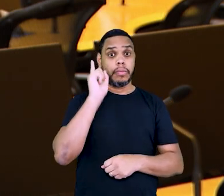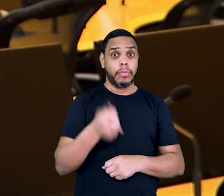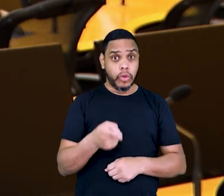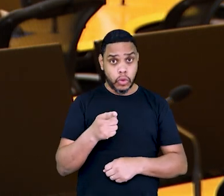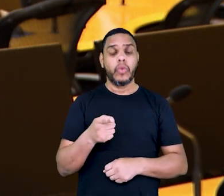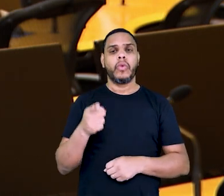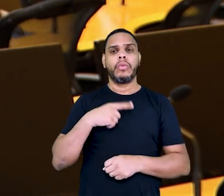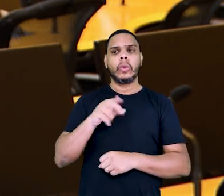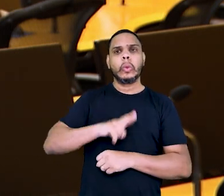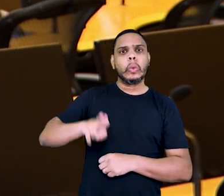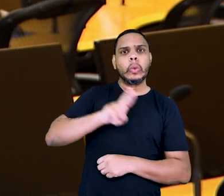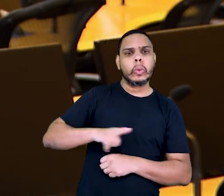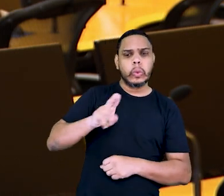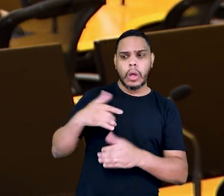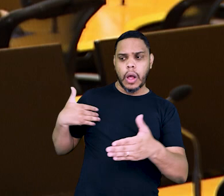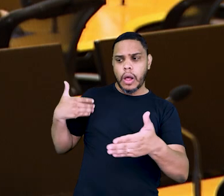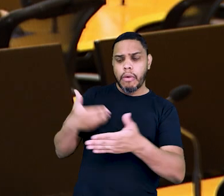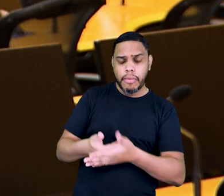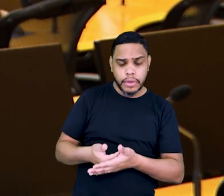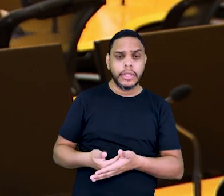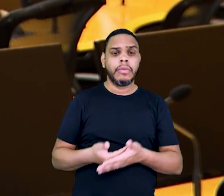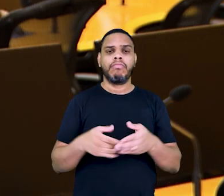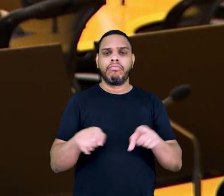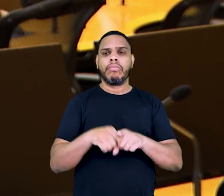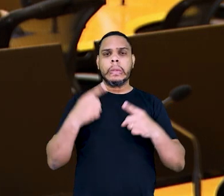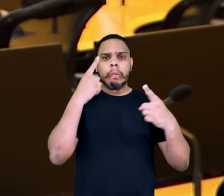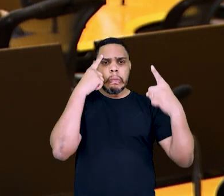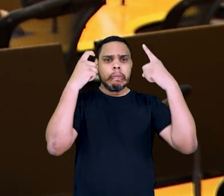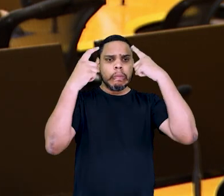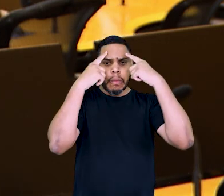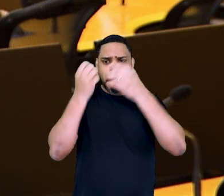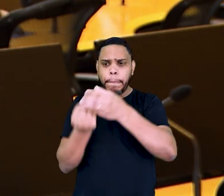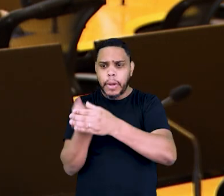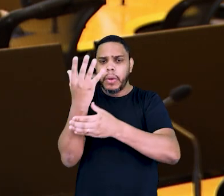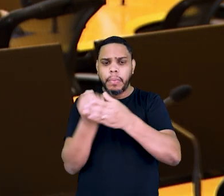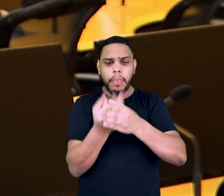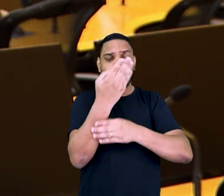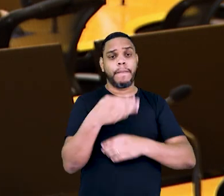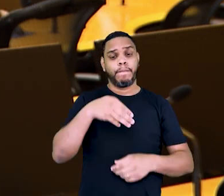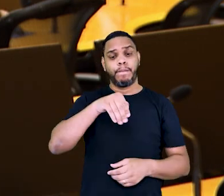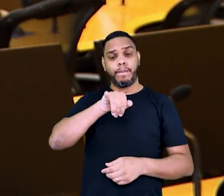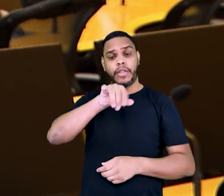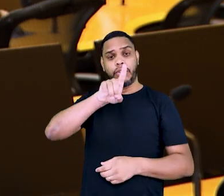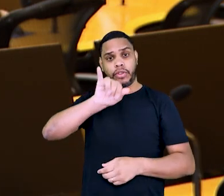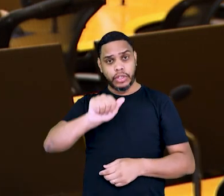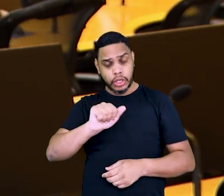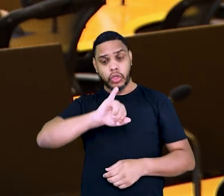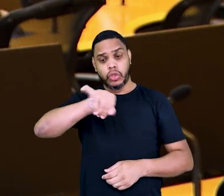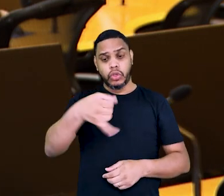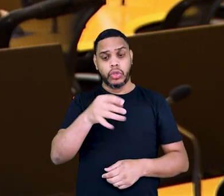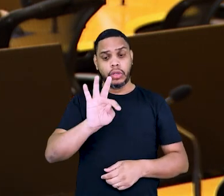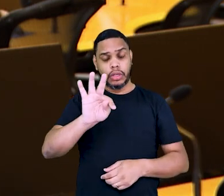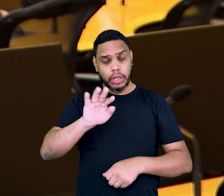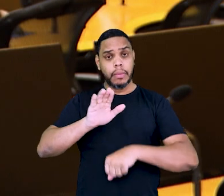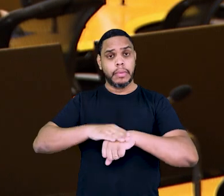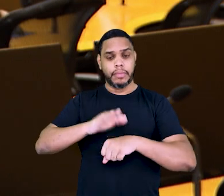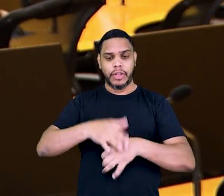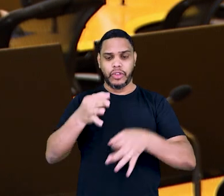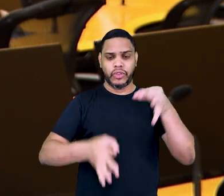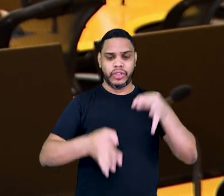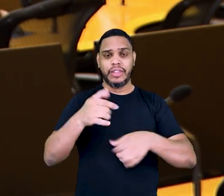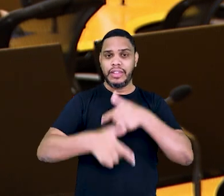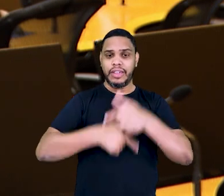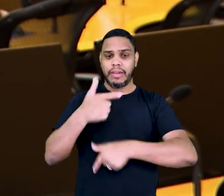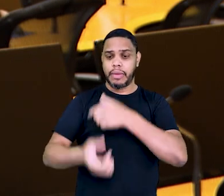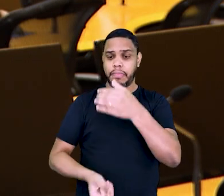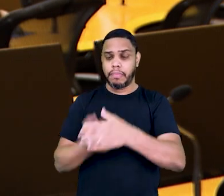maio. Outras iniciativas nessa área também estão em expansão, como o Mídias JT, desenvolvido pela Justiça do Trabalho no